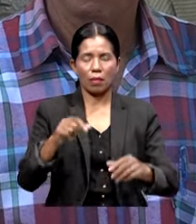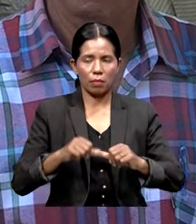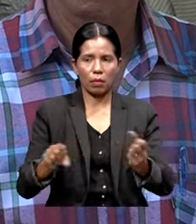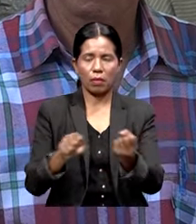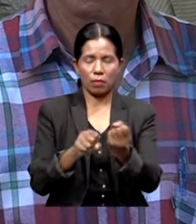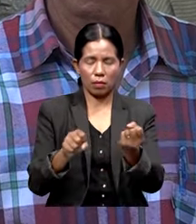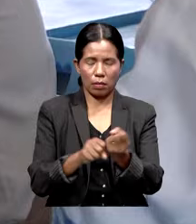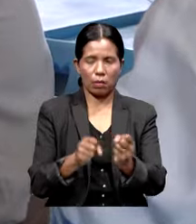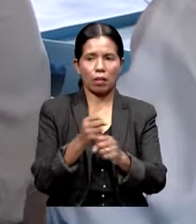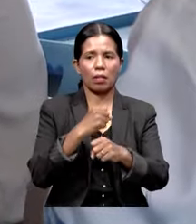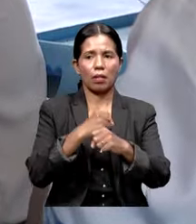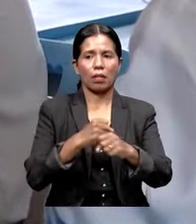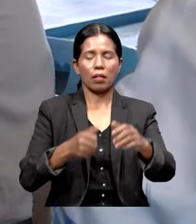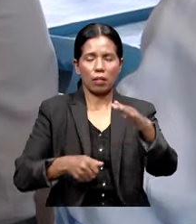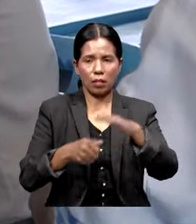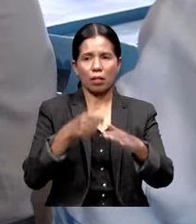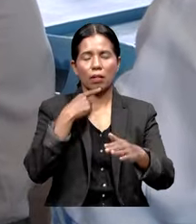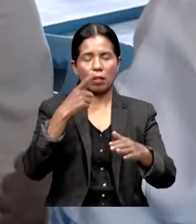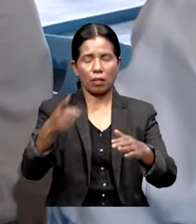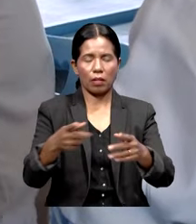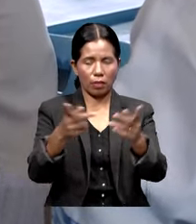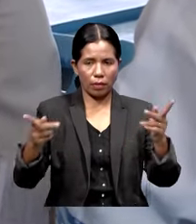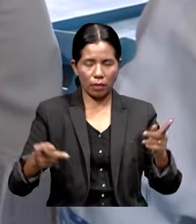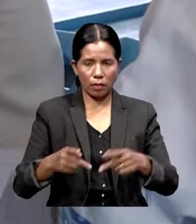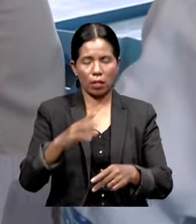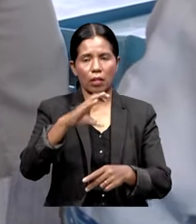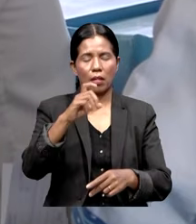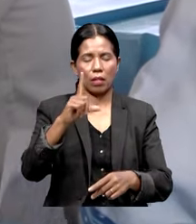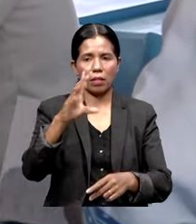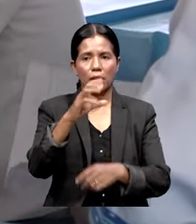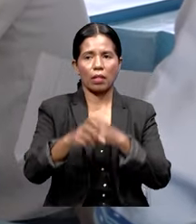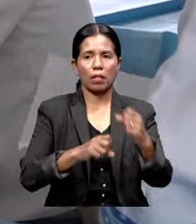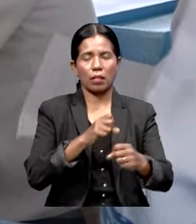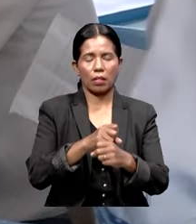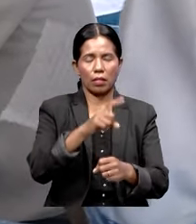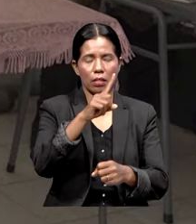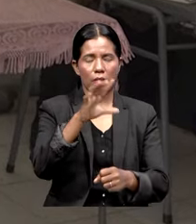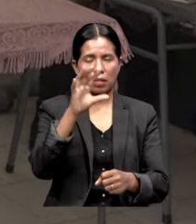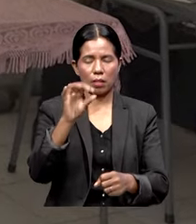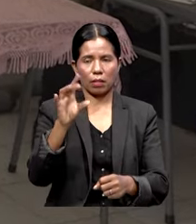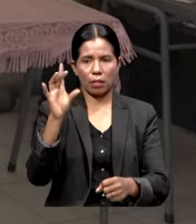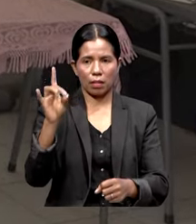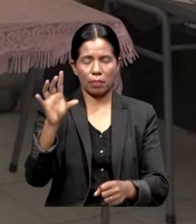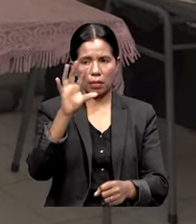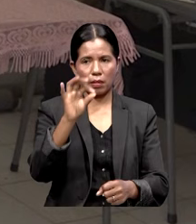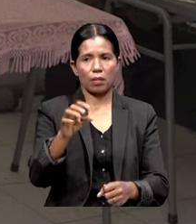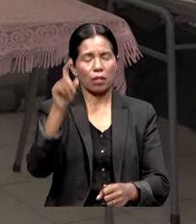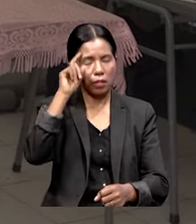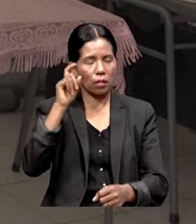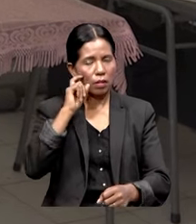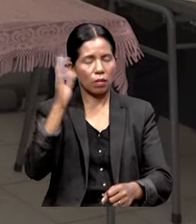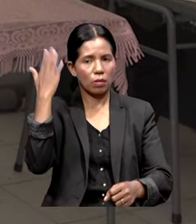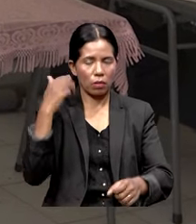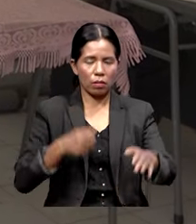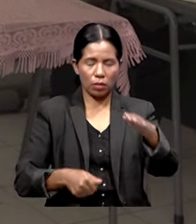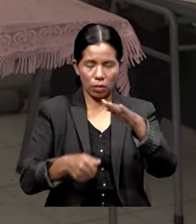pa construção abrigo ne haktuir, abrigo ka kaulidu hari ia tinan rihunida atusia u alo nulo resincia, Xanana Guzmão subar